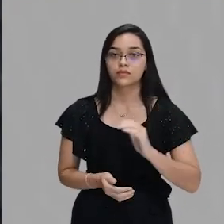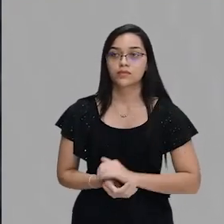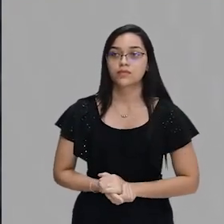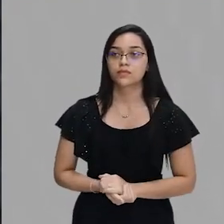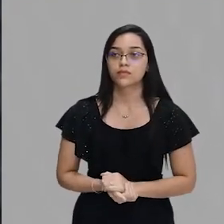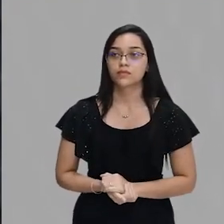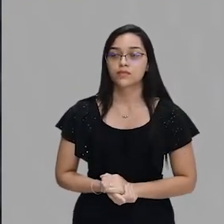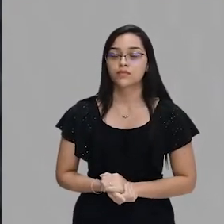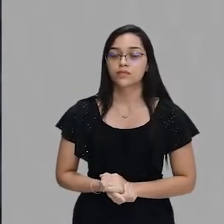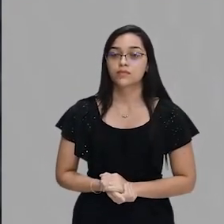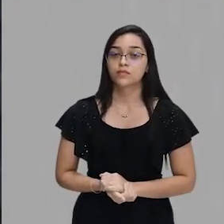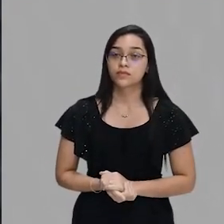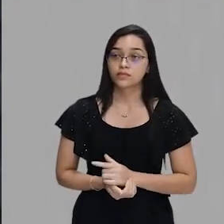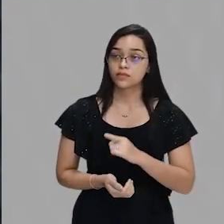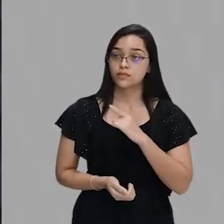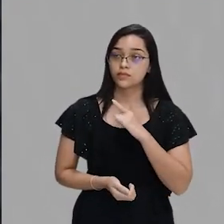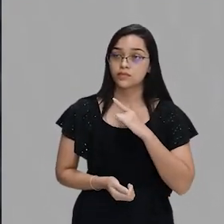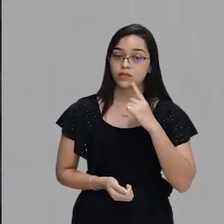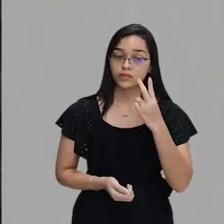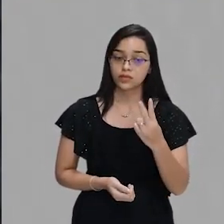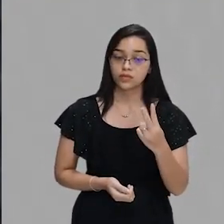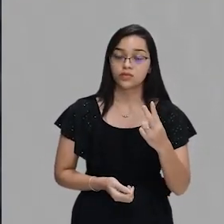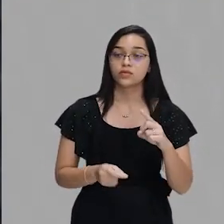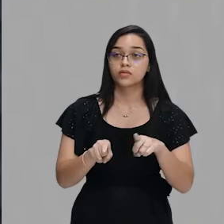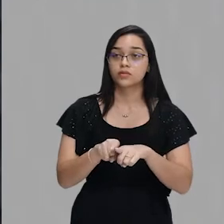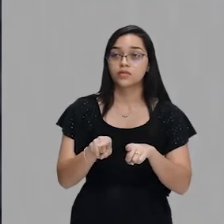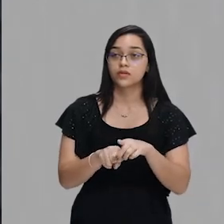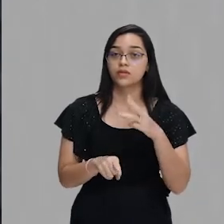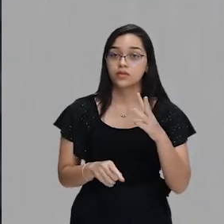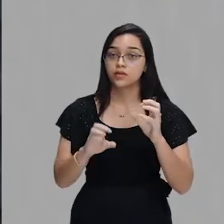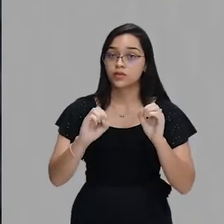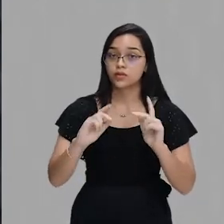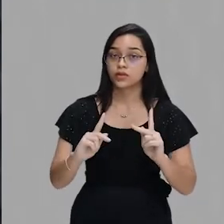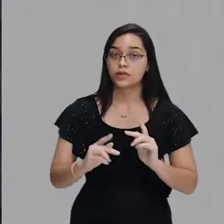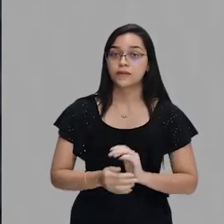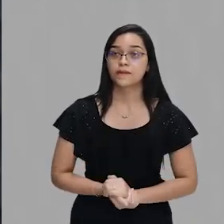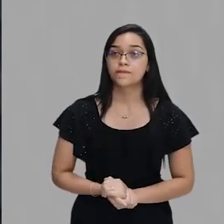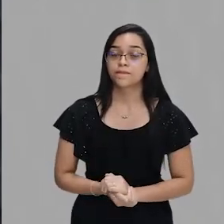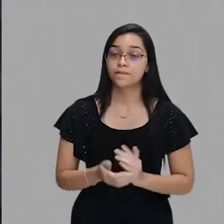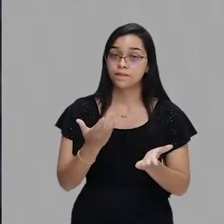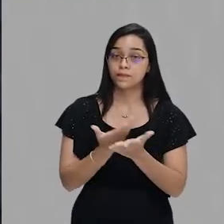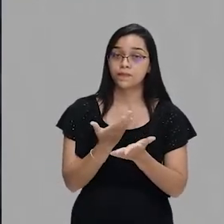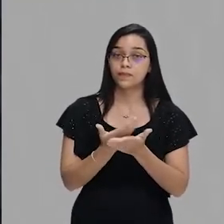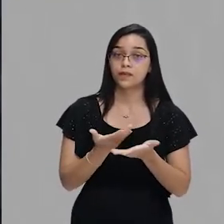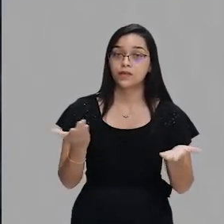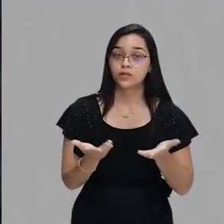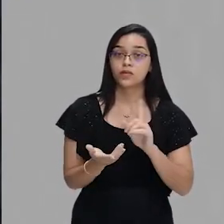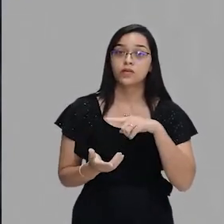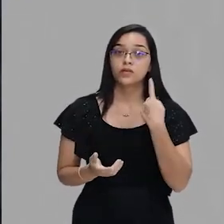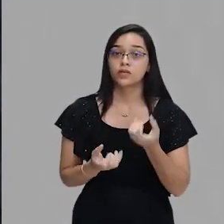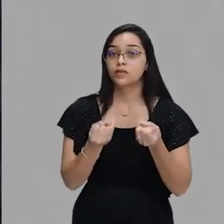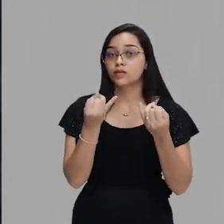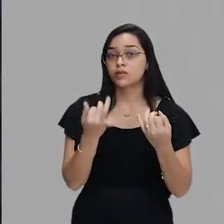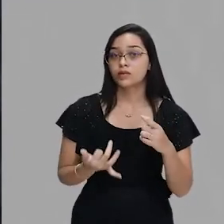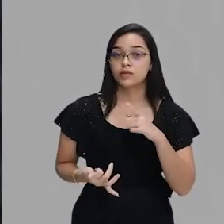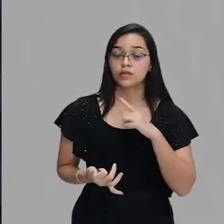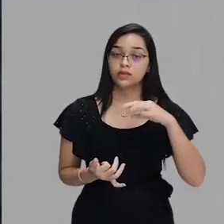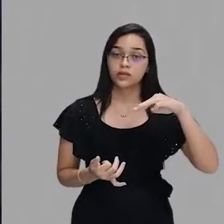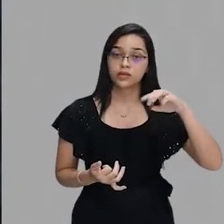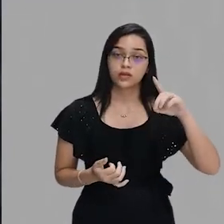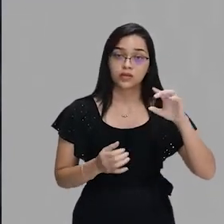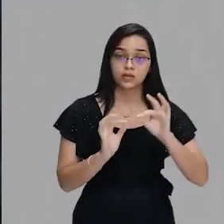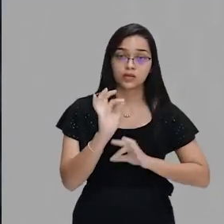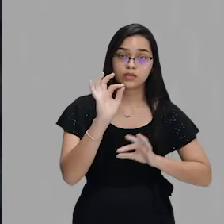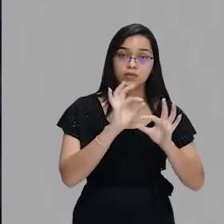mais regular é o 2 e o menos regular é o 3. Ok, pessoal? Então, na aula de hoje, a gente tratou das medidas